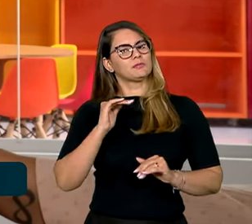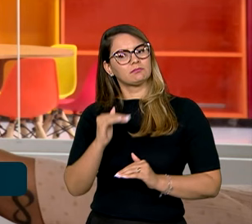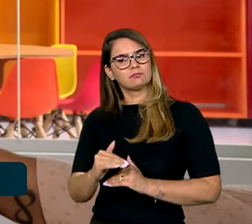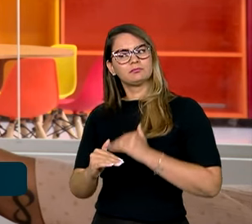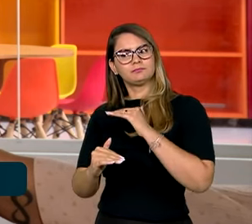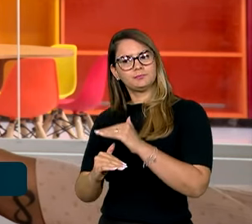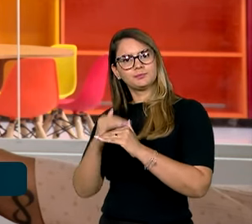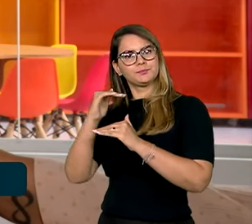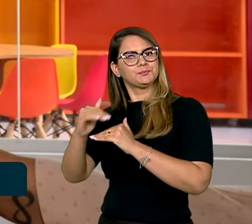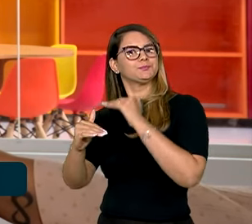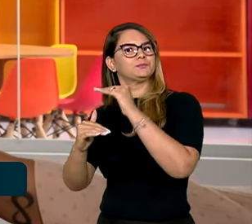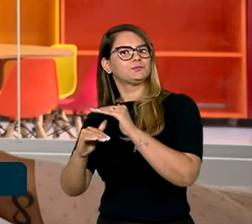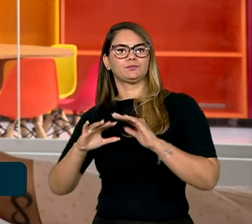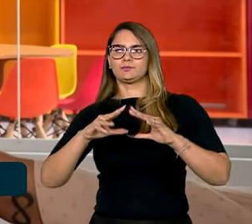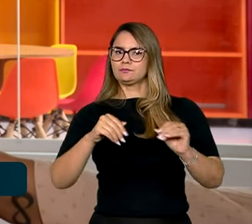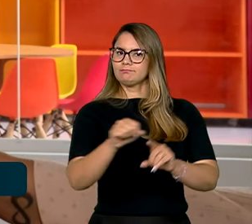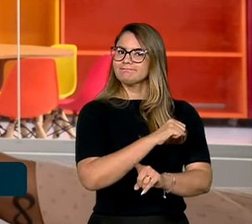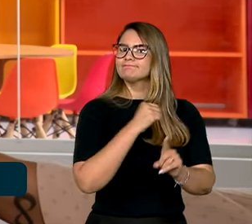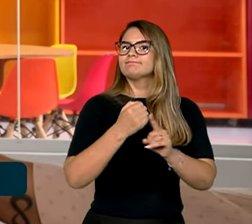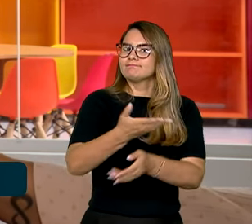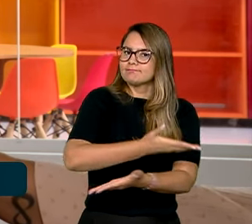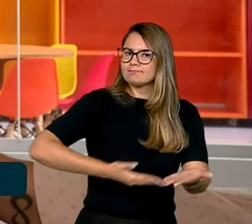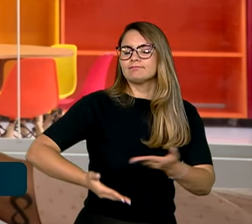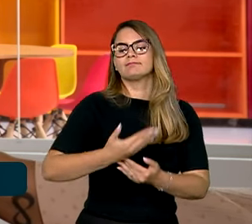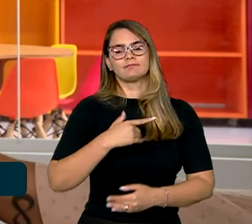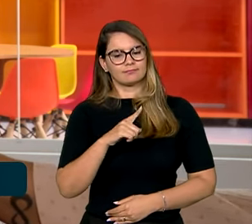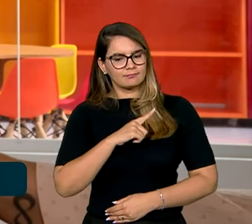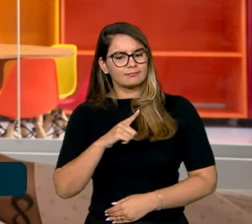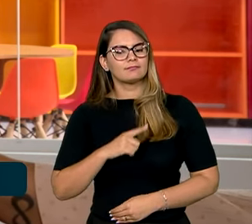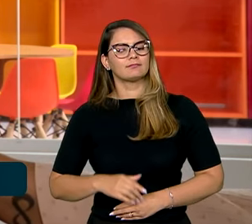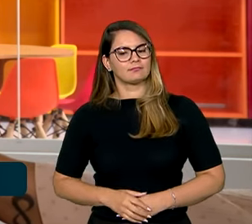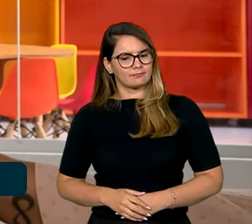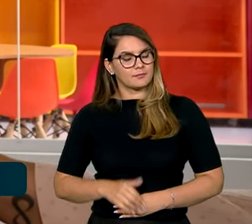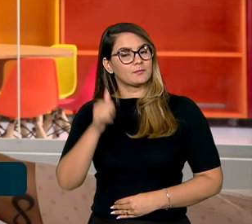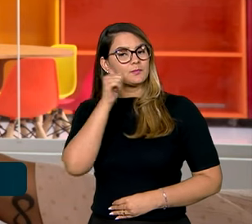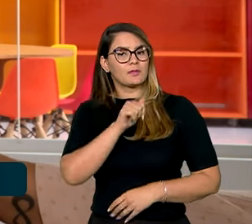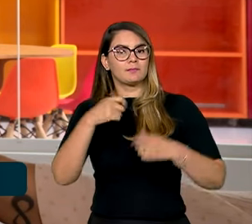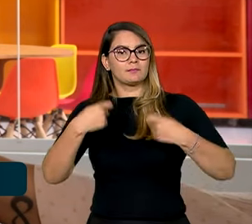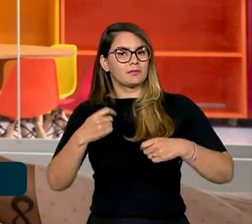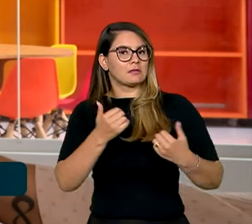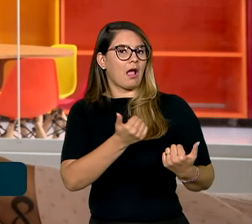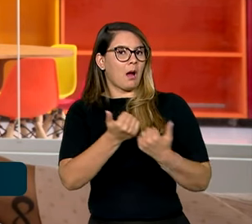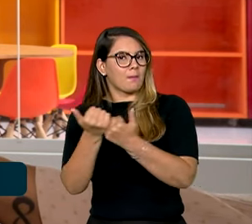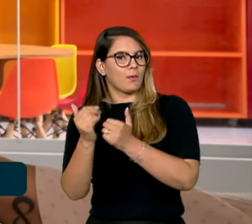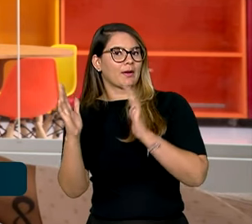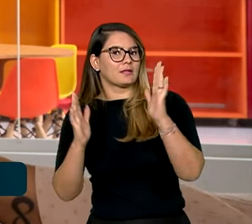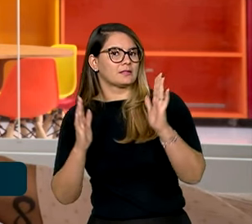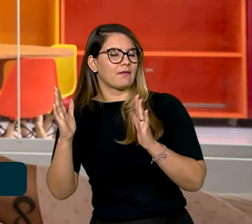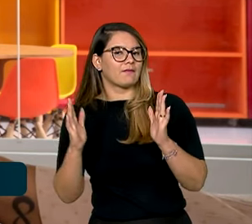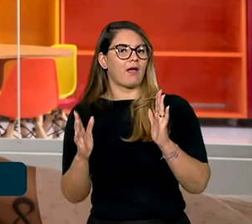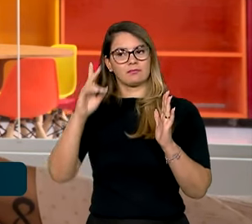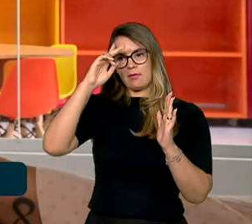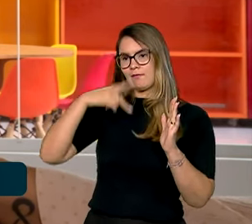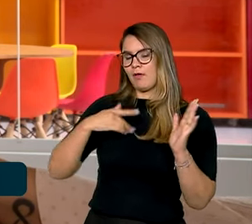toda a sociedade está envolvida nesse processo também. Essas mulheres precisam de suporte nessa fase para se haver